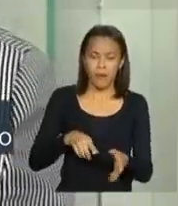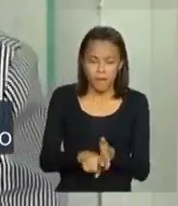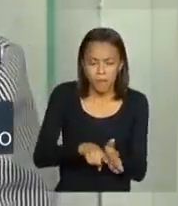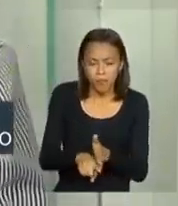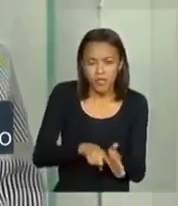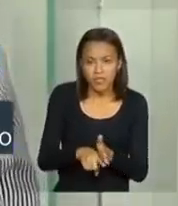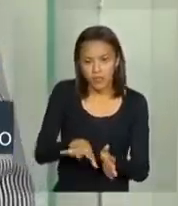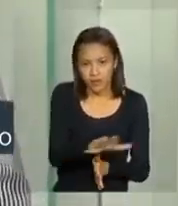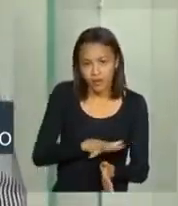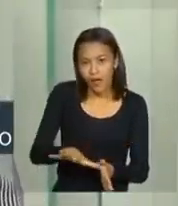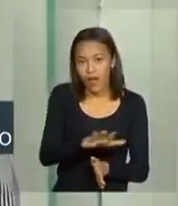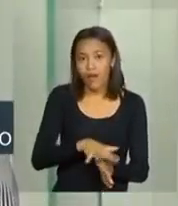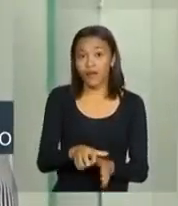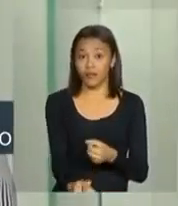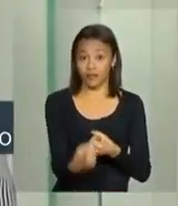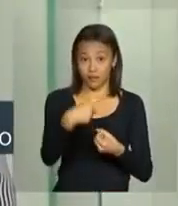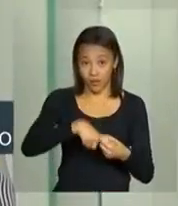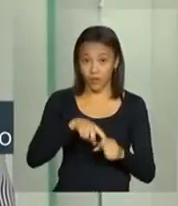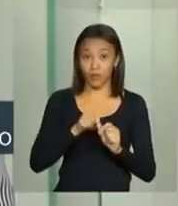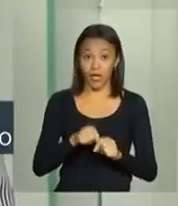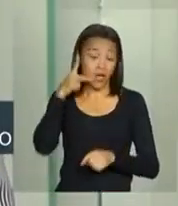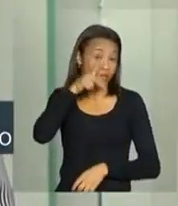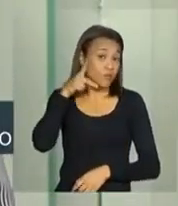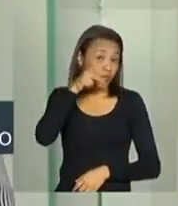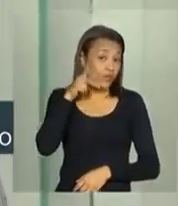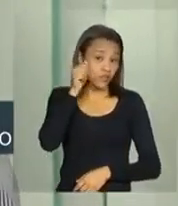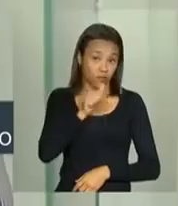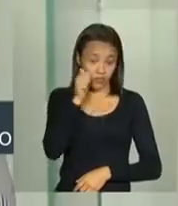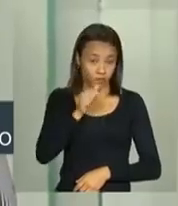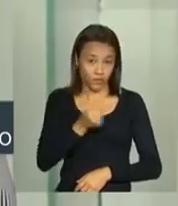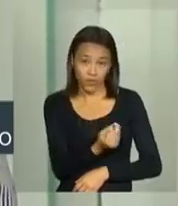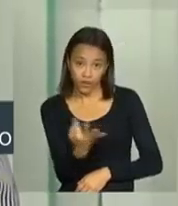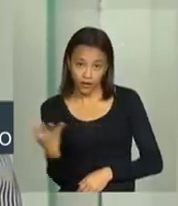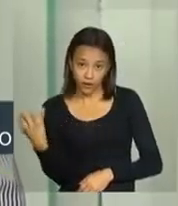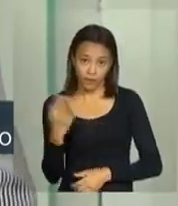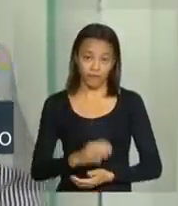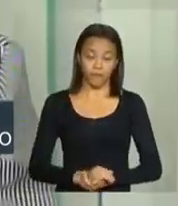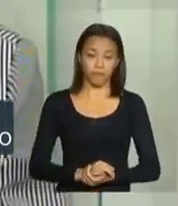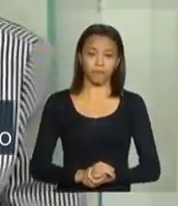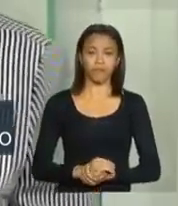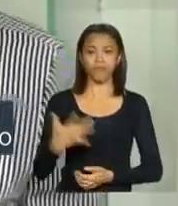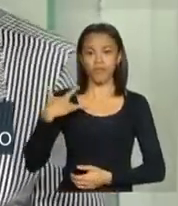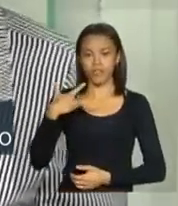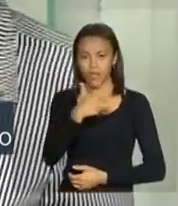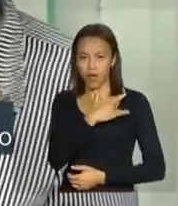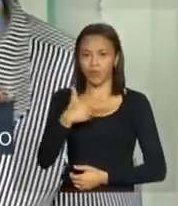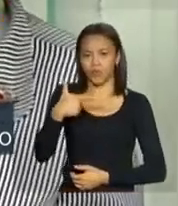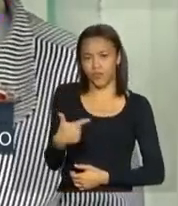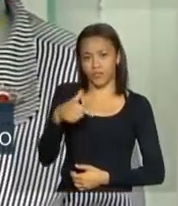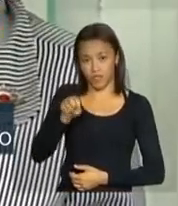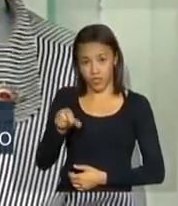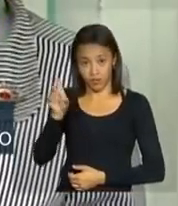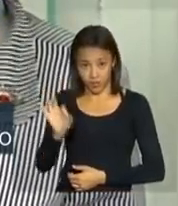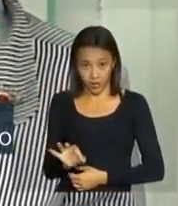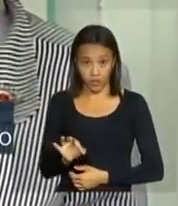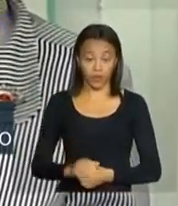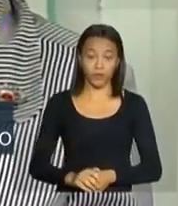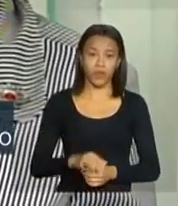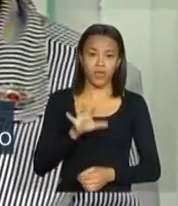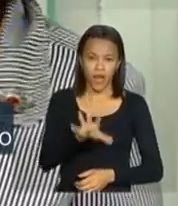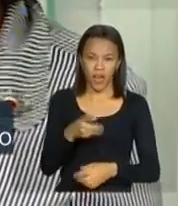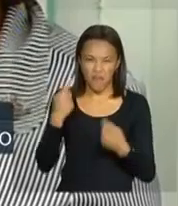ligada ao nosso Plano Nacional de Política para as Mulheres. Segundo os eixos. Saúde, 26%.